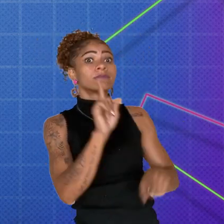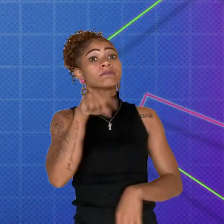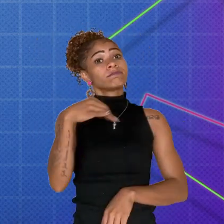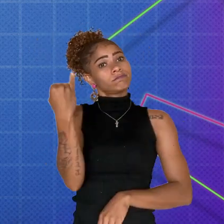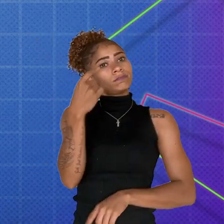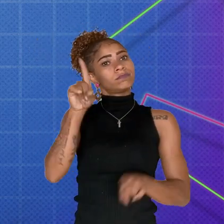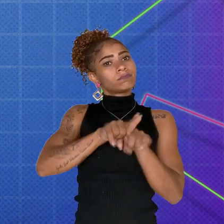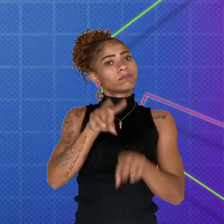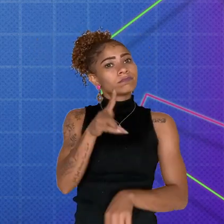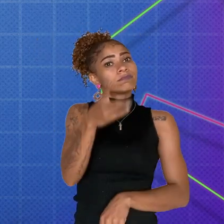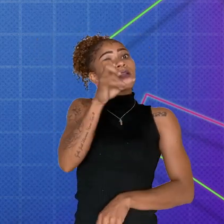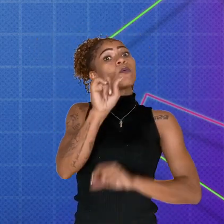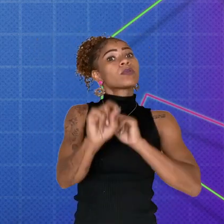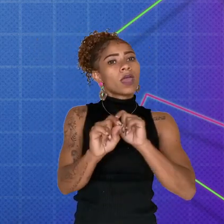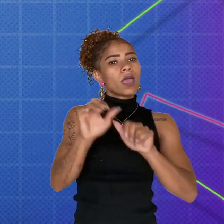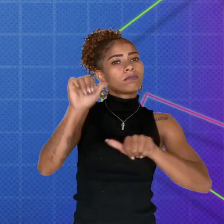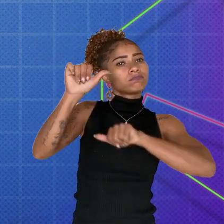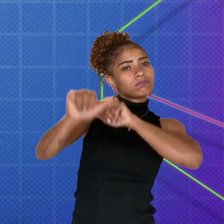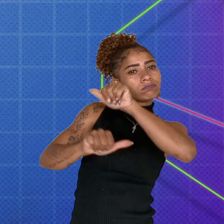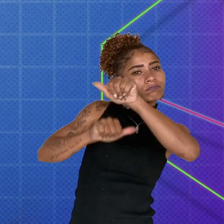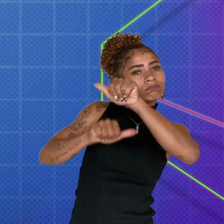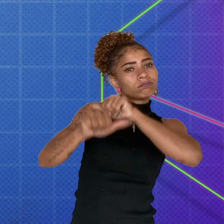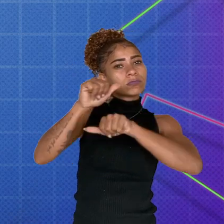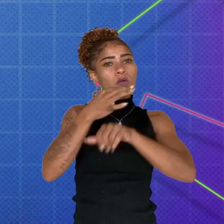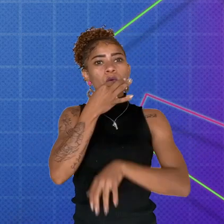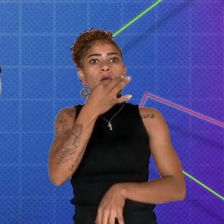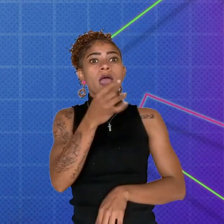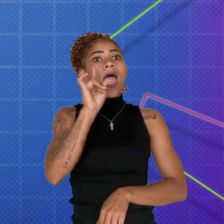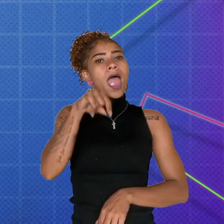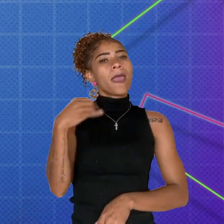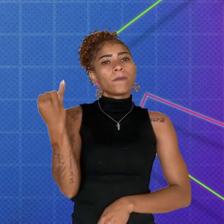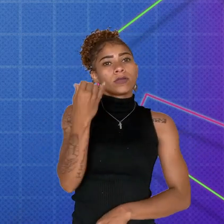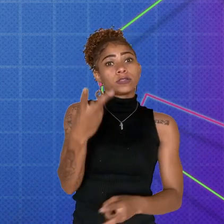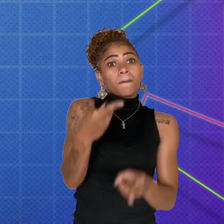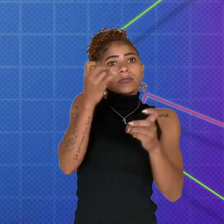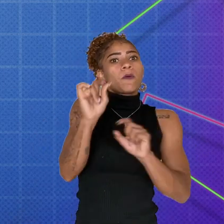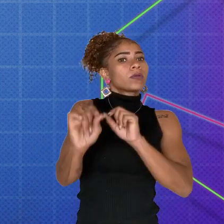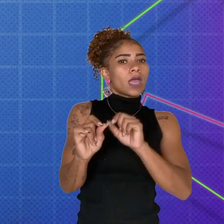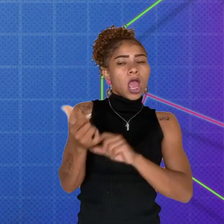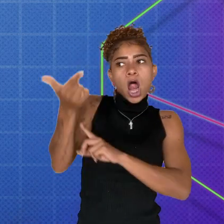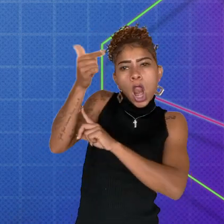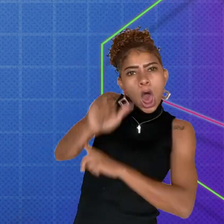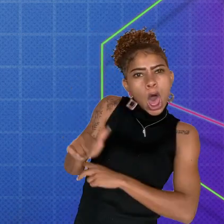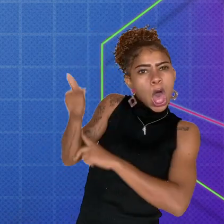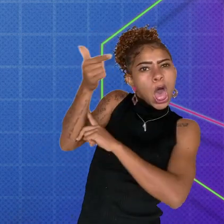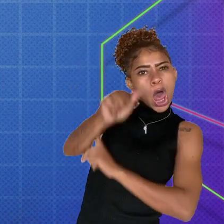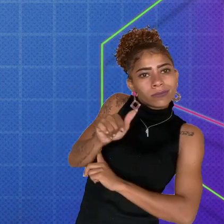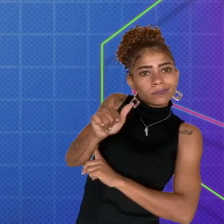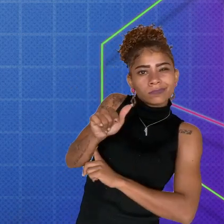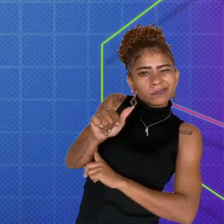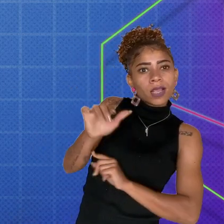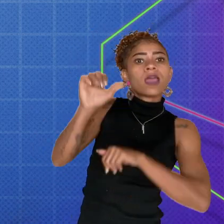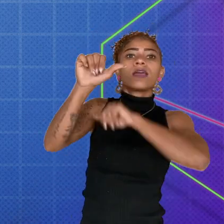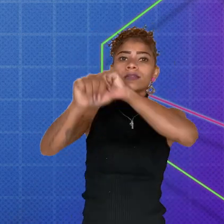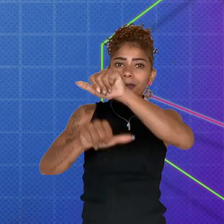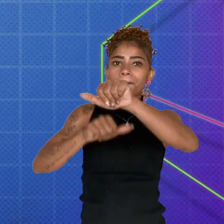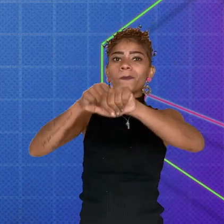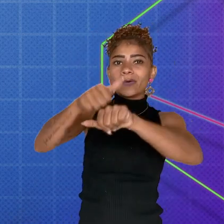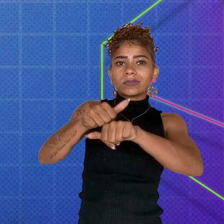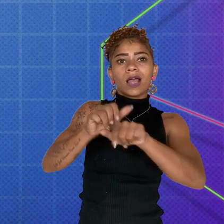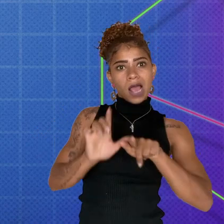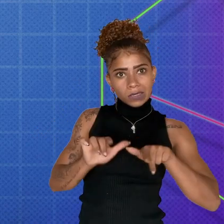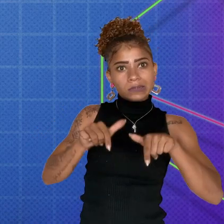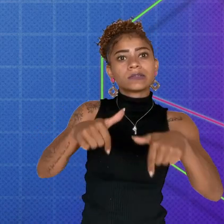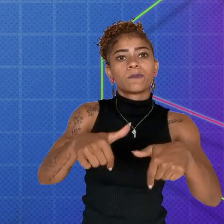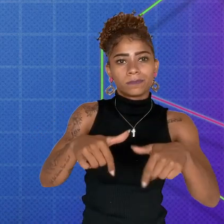coisa importante a se considerar é a variação dos efeitos sonoros. É importante que eles não sejam repetitivos e que mudem de acordo com a ação que